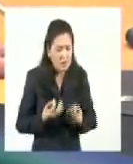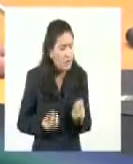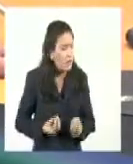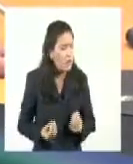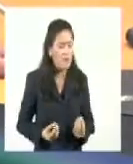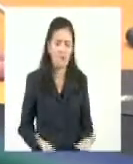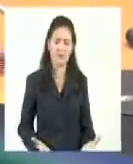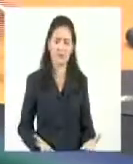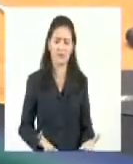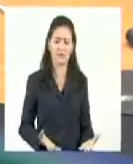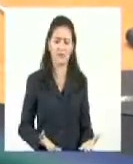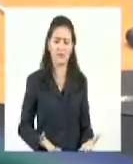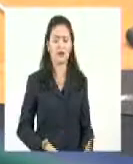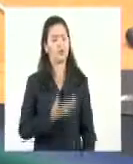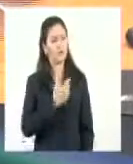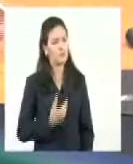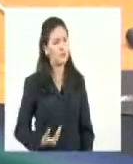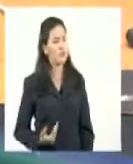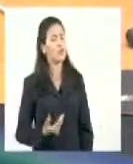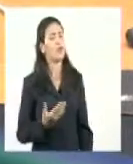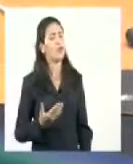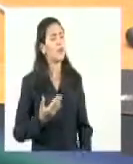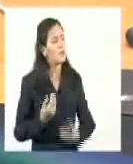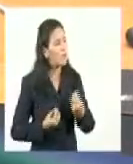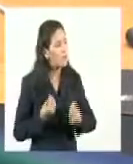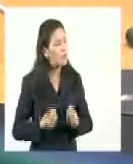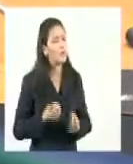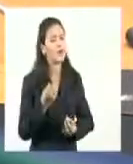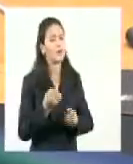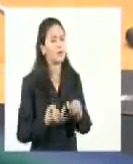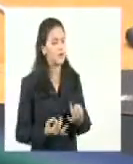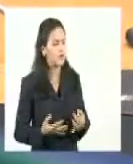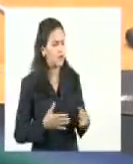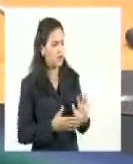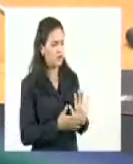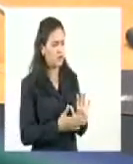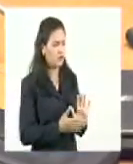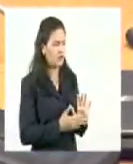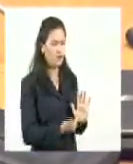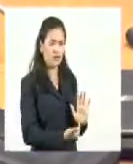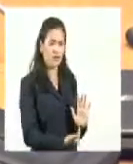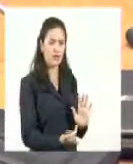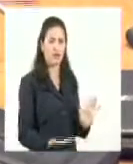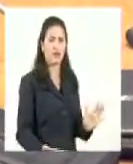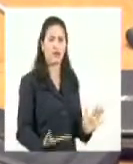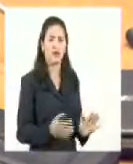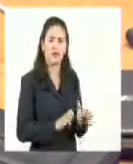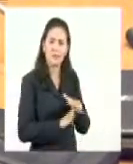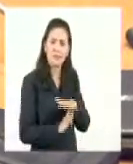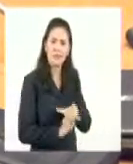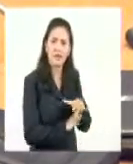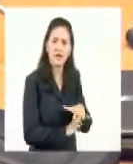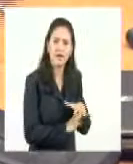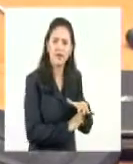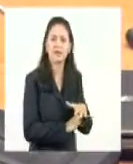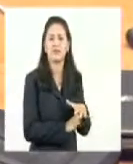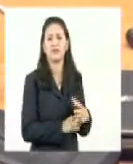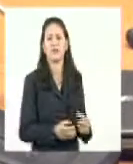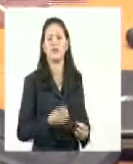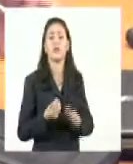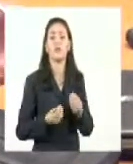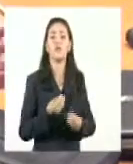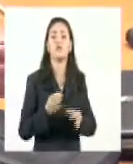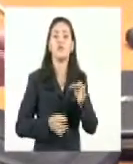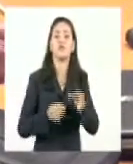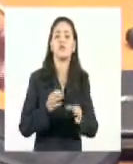governador. Governador, eu não tenho como levar um acervo dessa empresa, governador. Governador, a gente não tem como justificar a